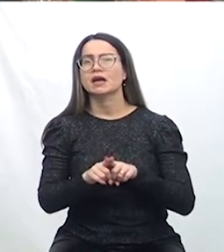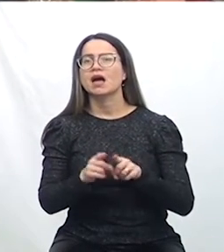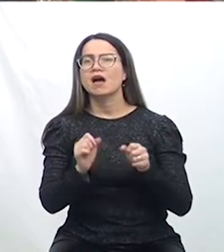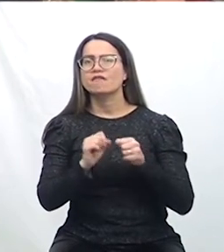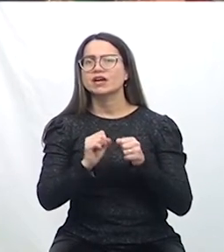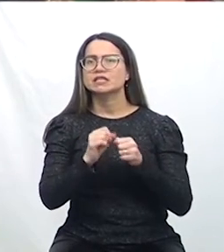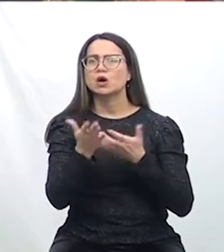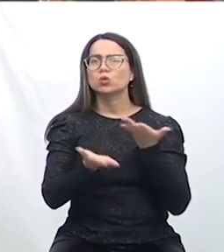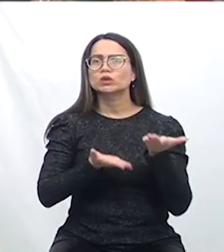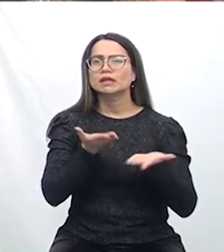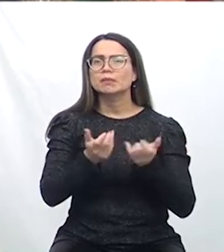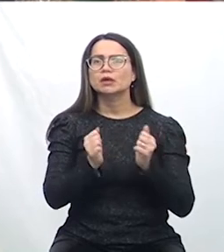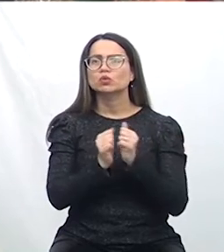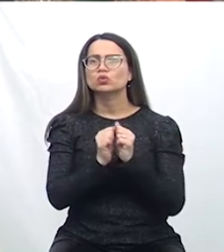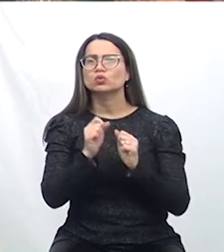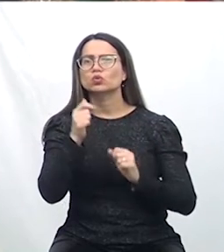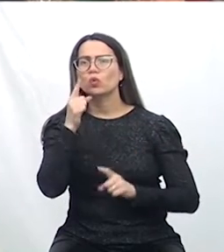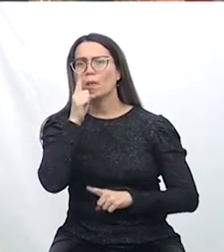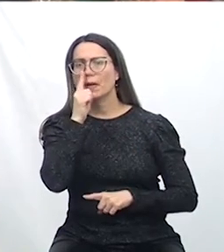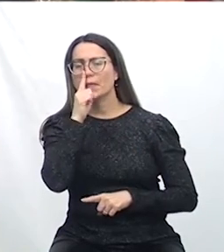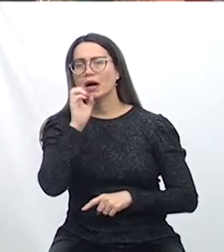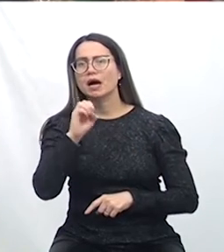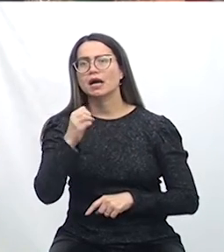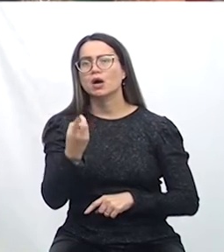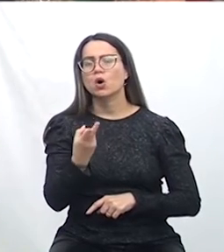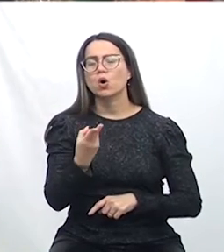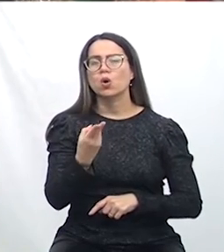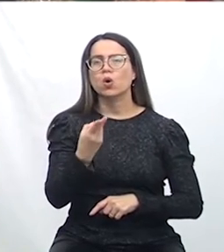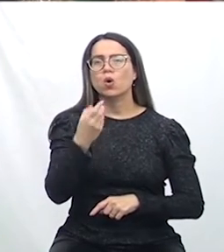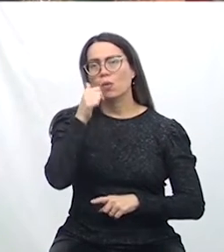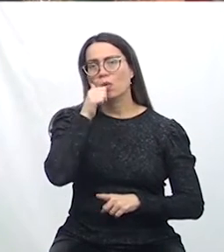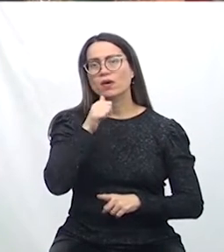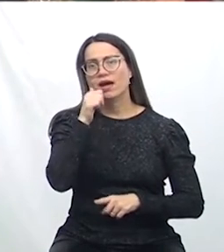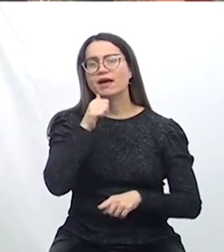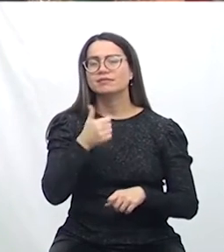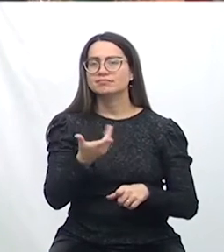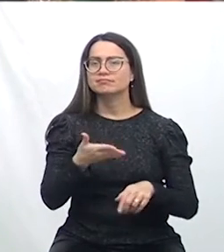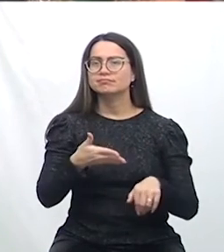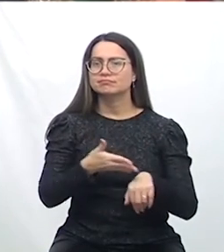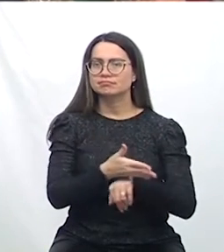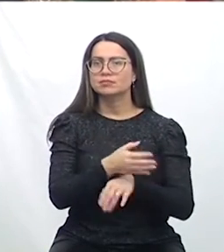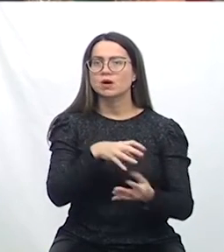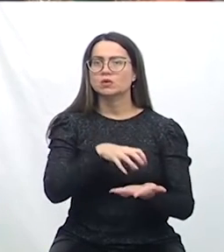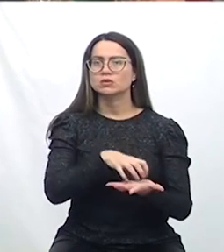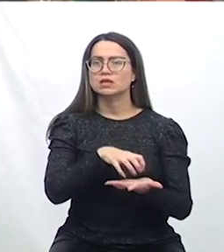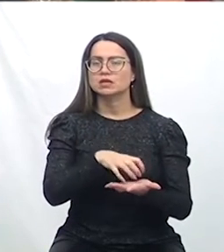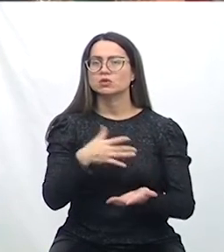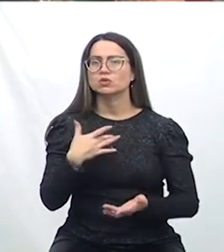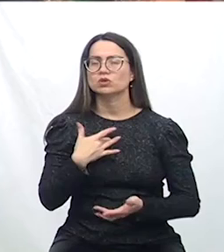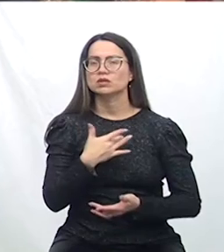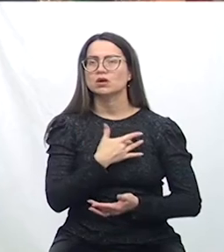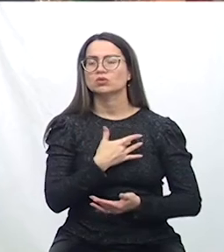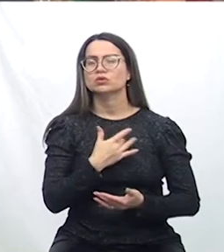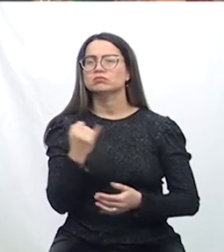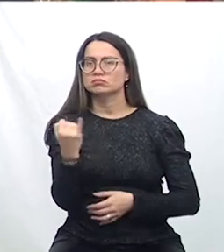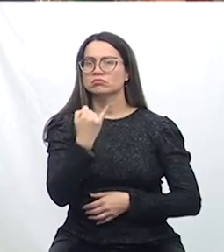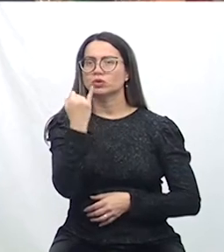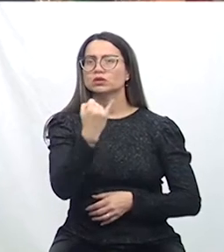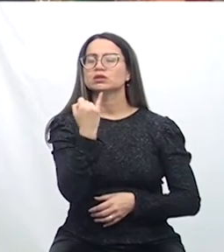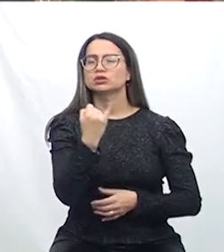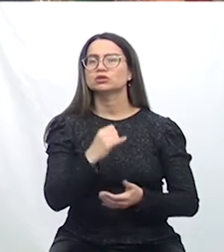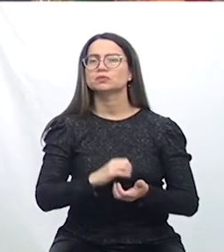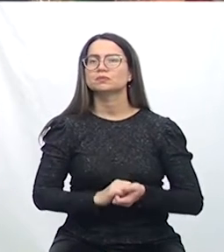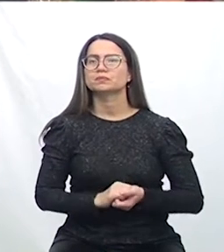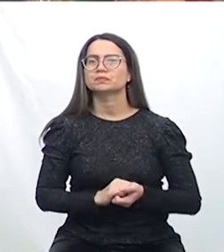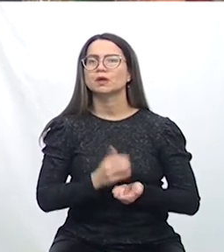mães ou às mulheres que frequentam as unidades de saúde. É muito importante que se faça a prevenção. É